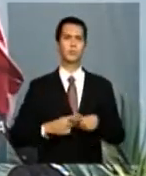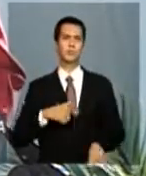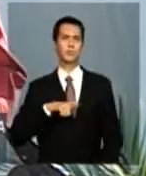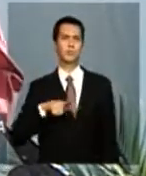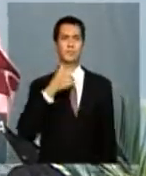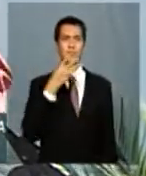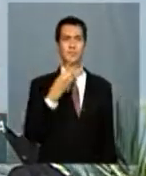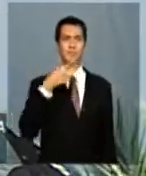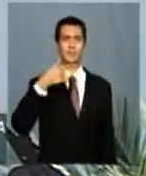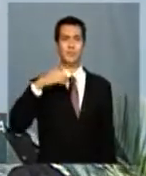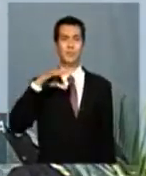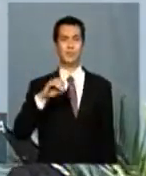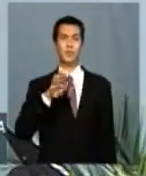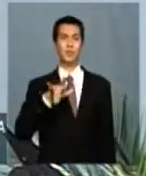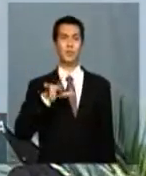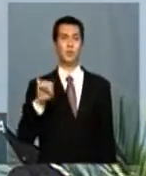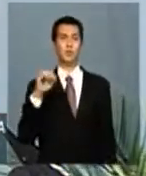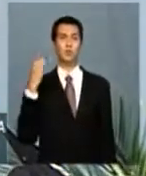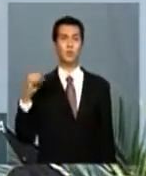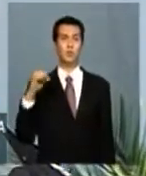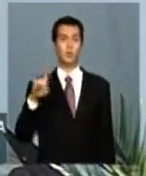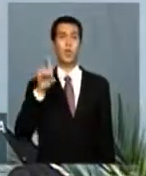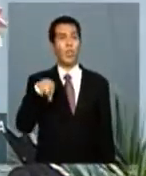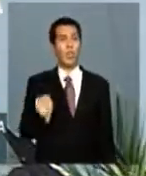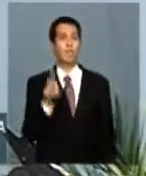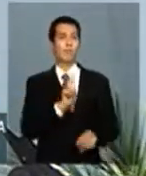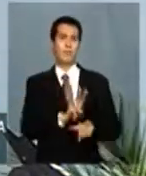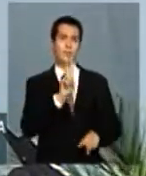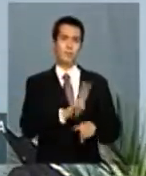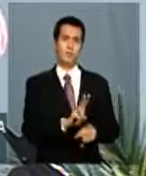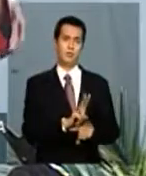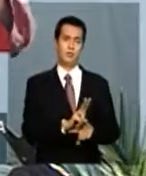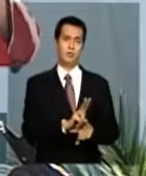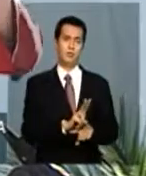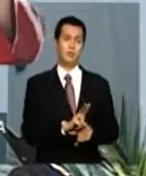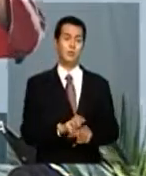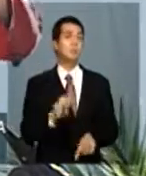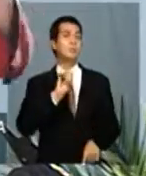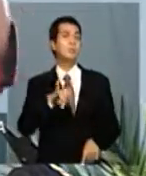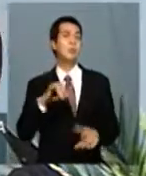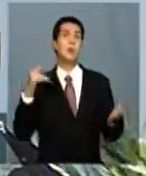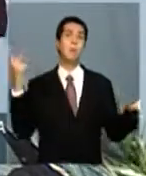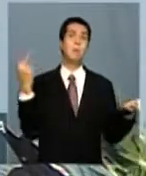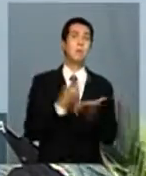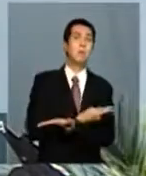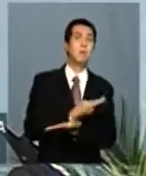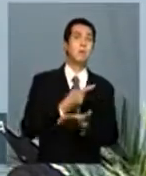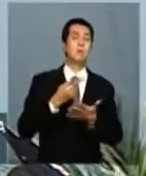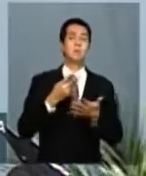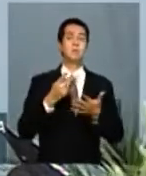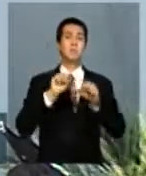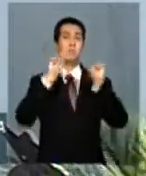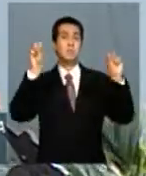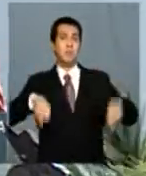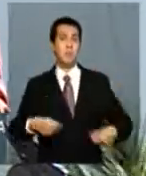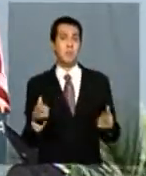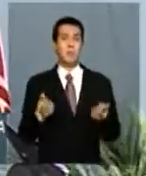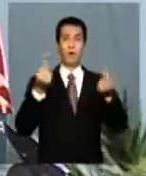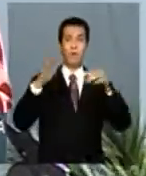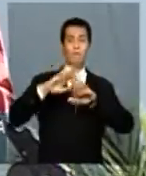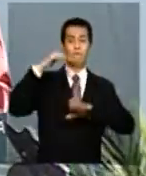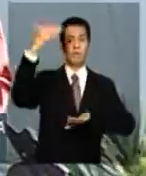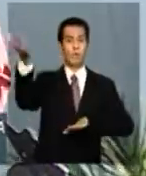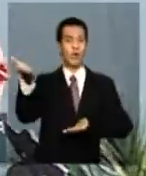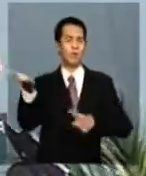bilhões de dólares é uma proteção contra o que quer que aconteça no sistema financeiro